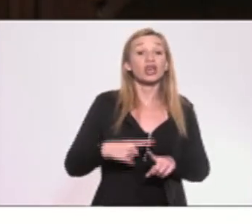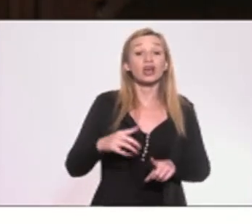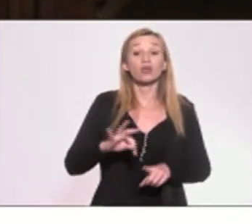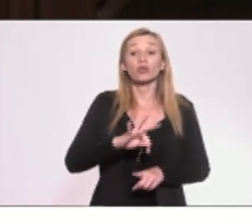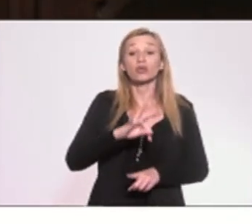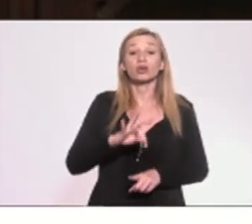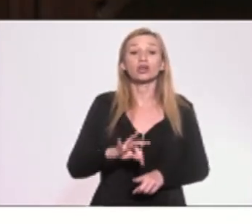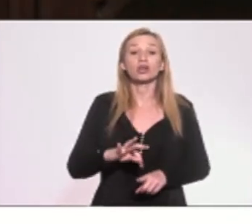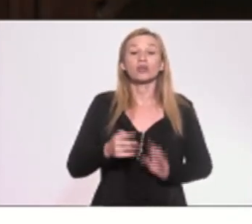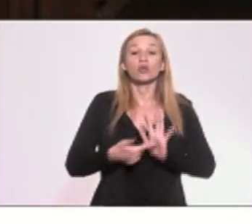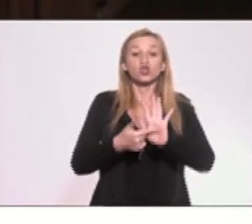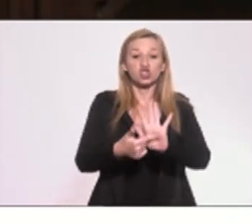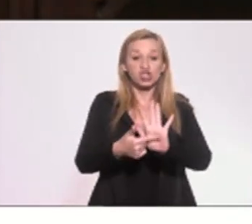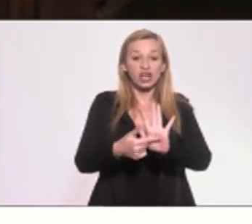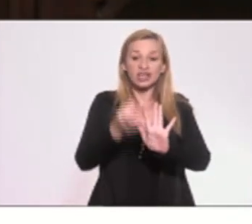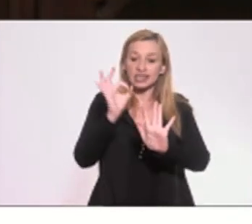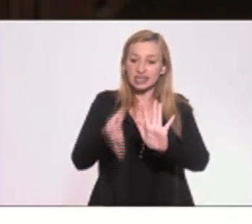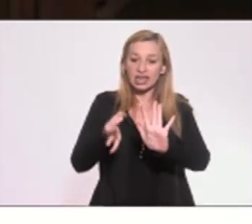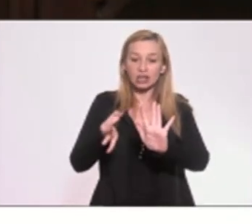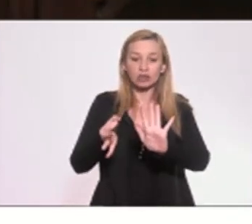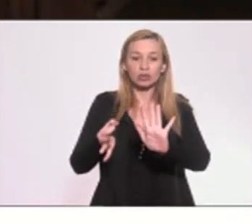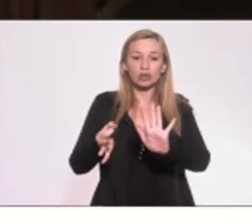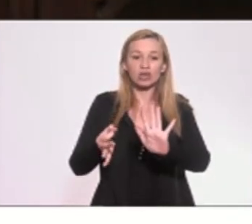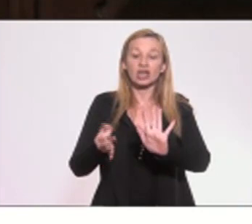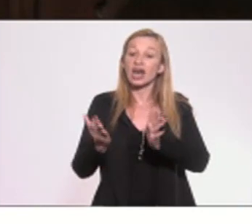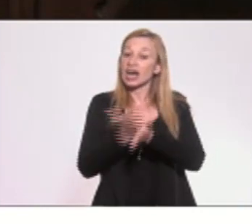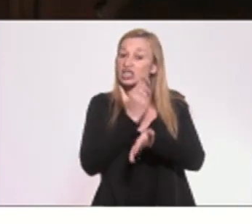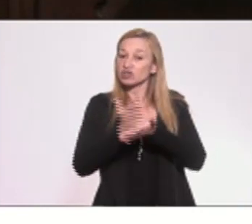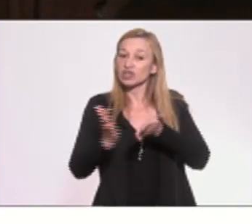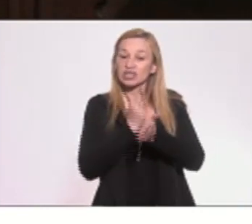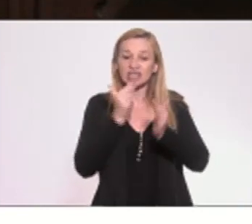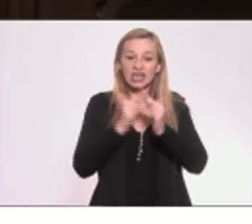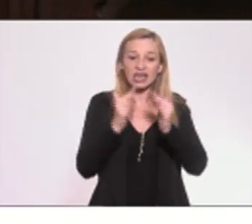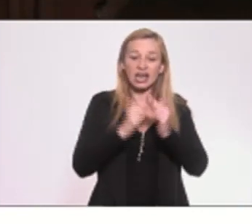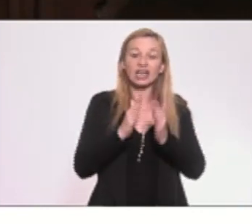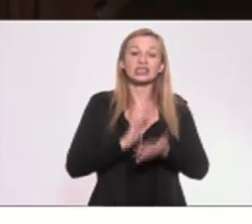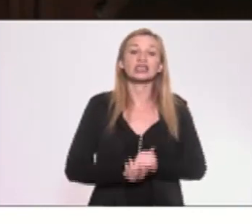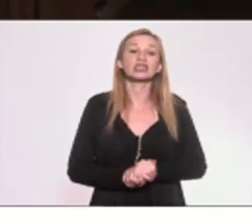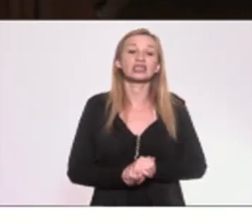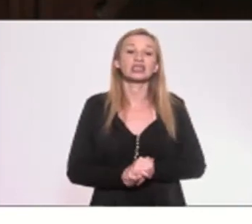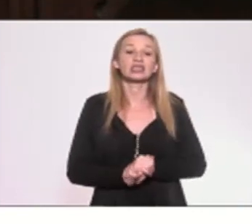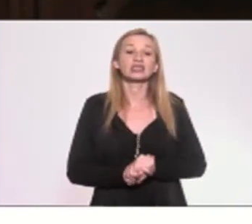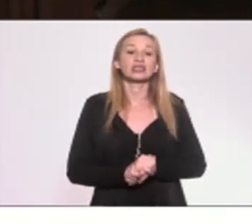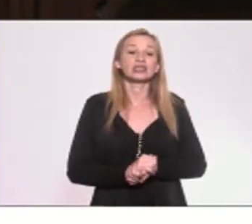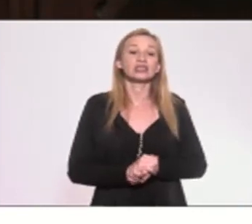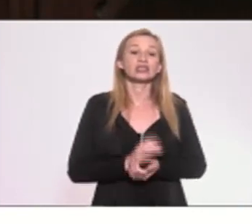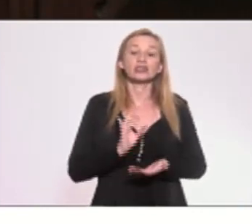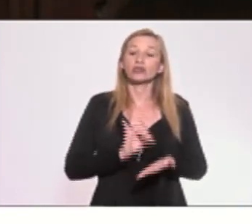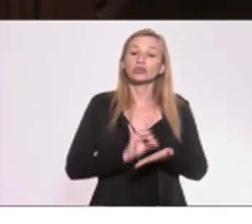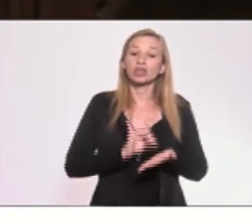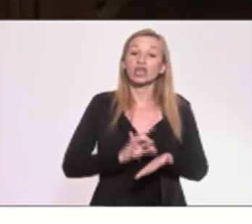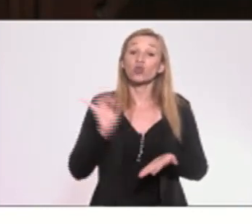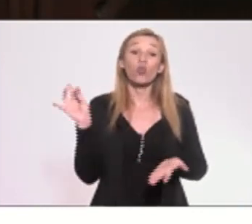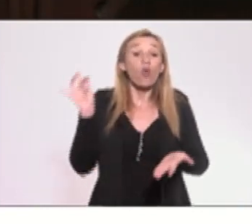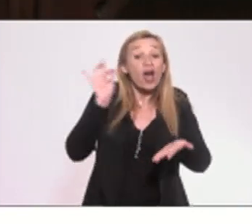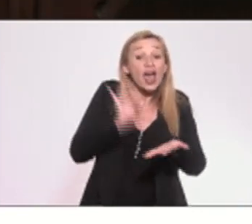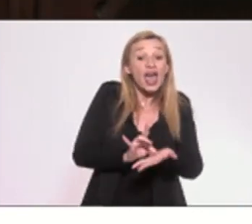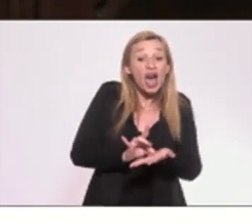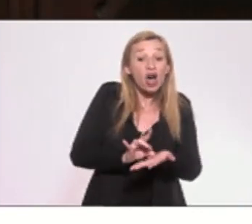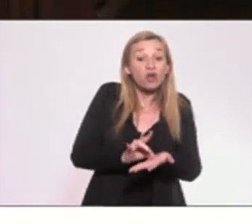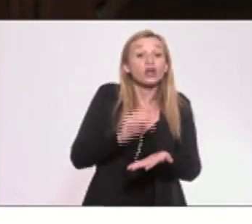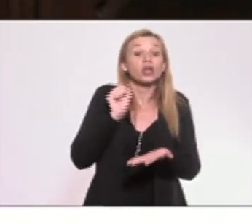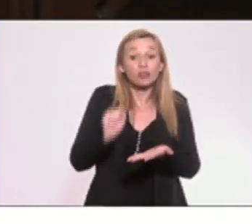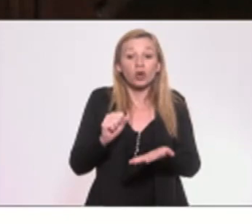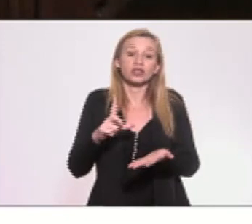transparência nessa casa muitas vezes não tem, na verdade, o real trato que